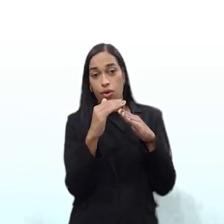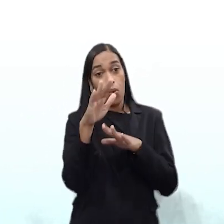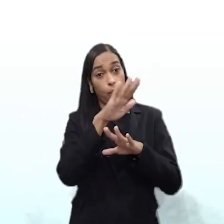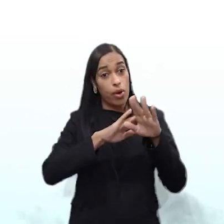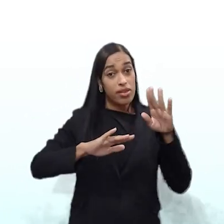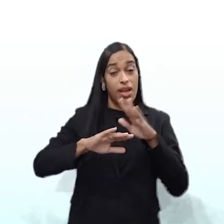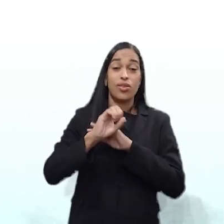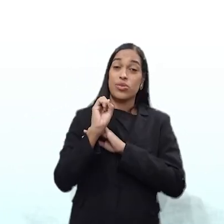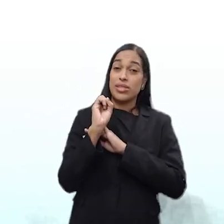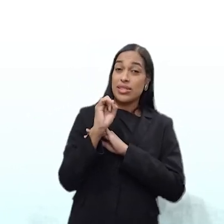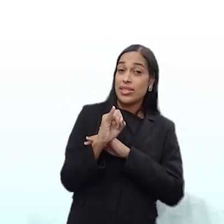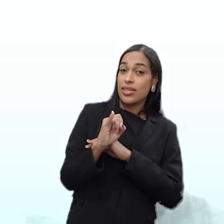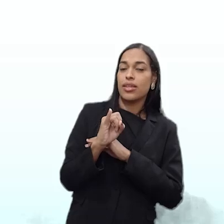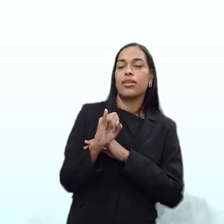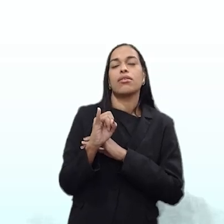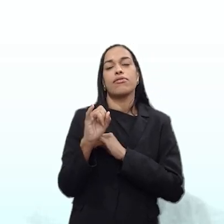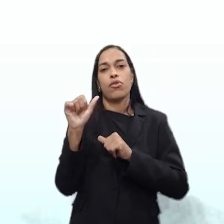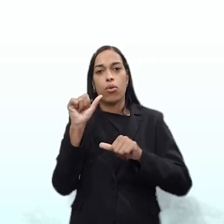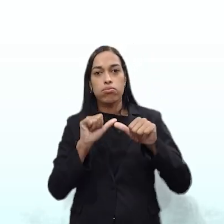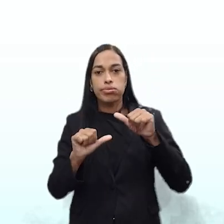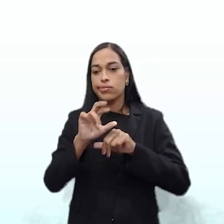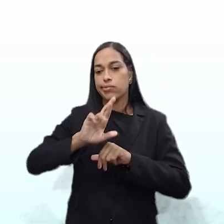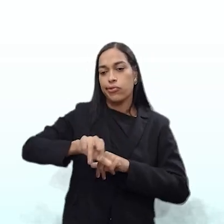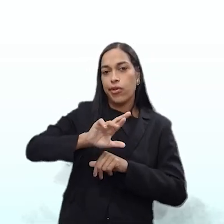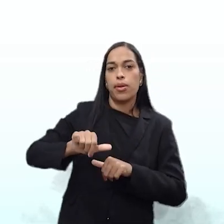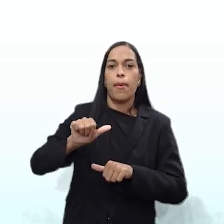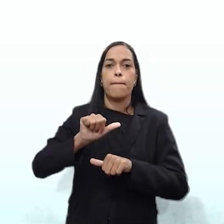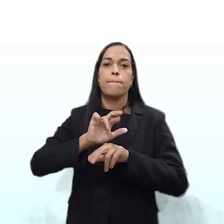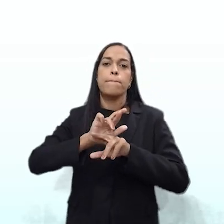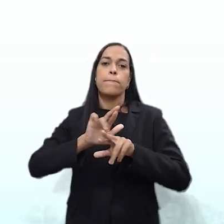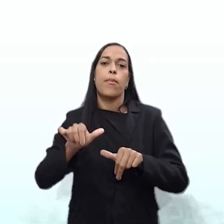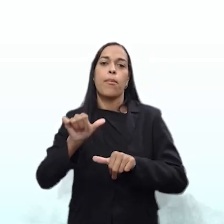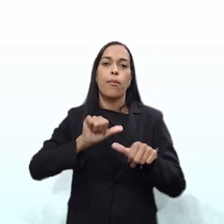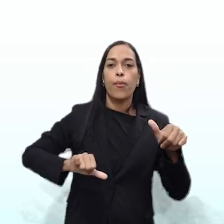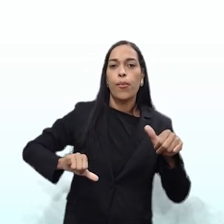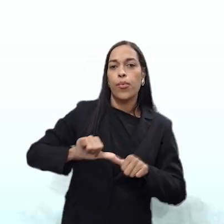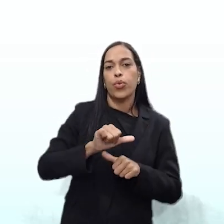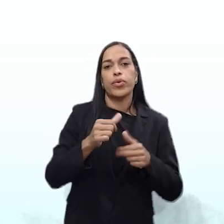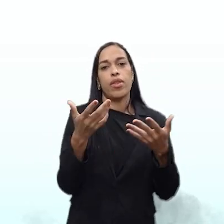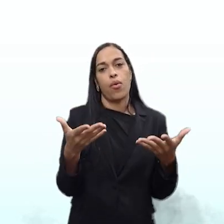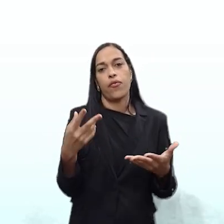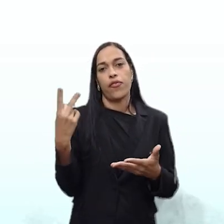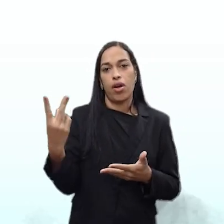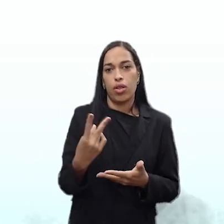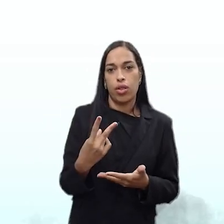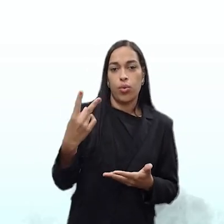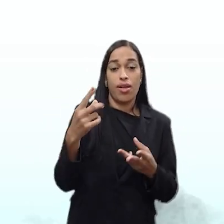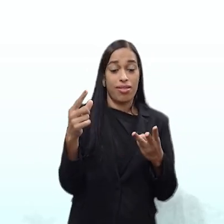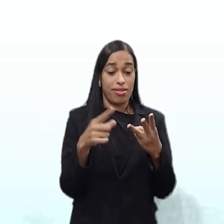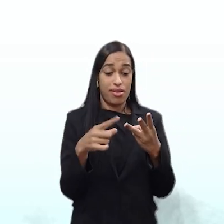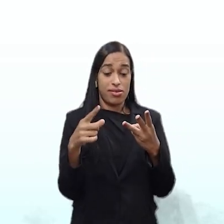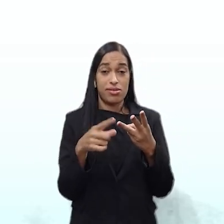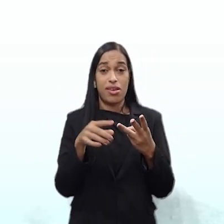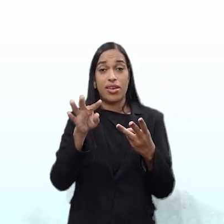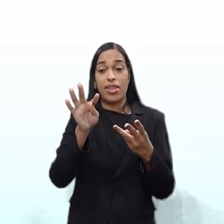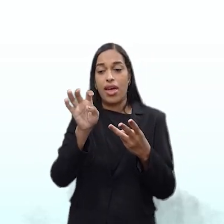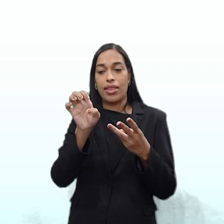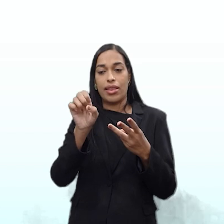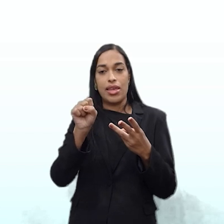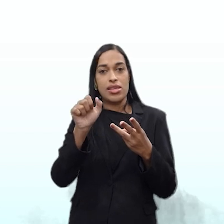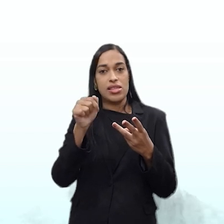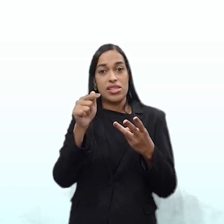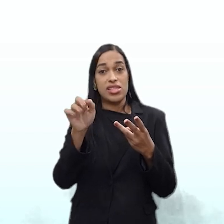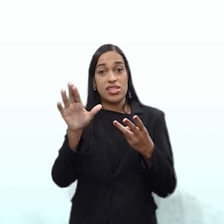for inclinado, isso se altera. A nossa terceira força é a chamada de tensão ou tração. É uma força gerada